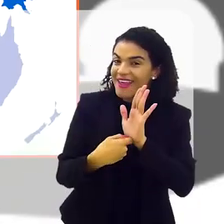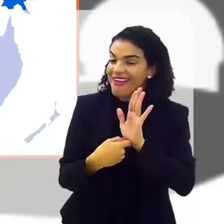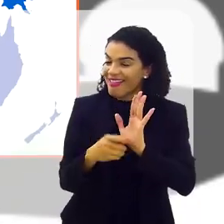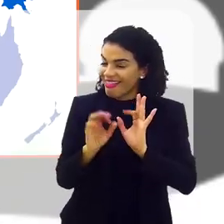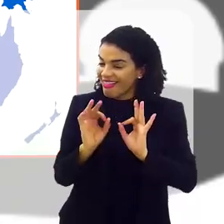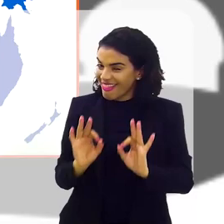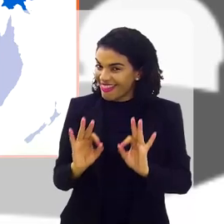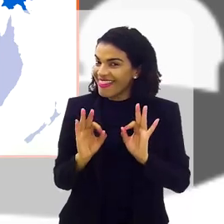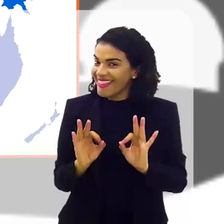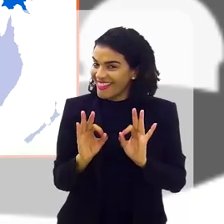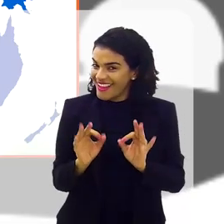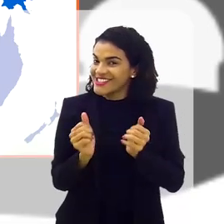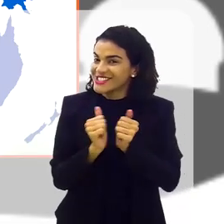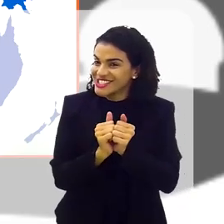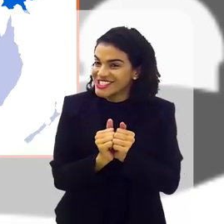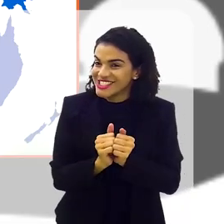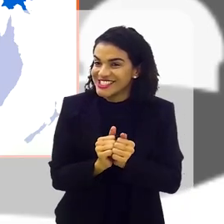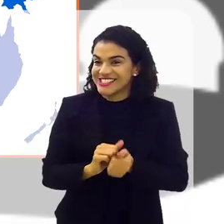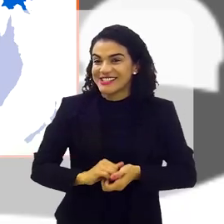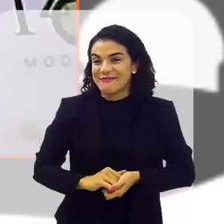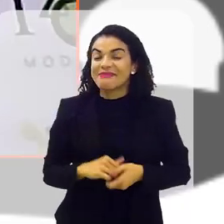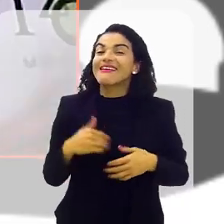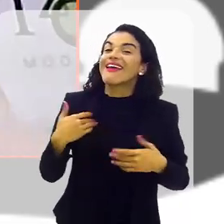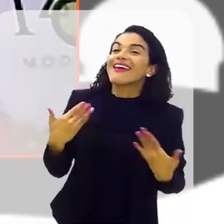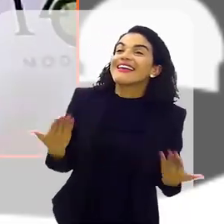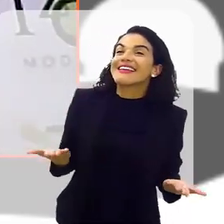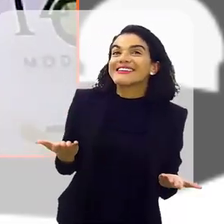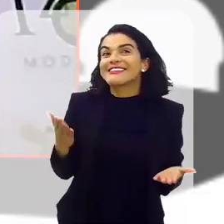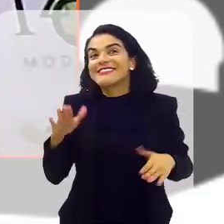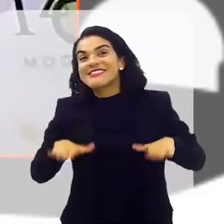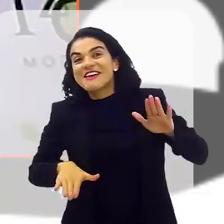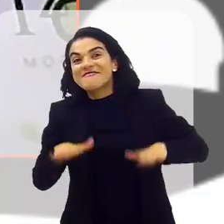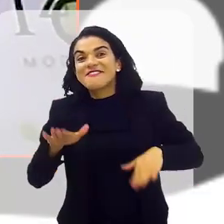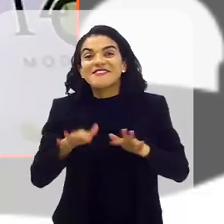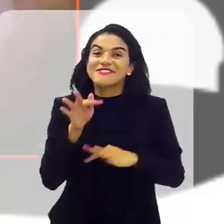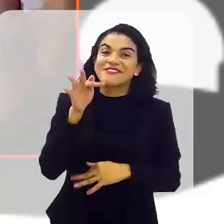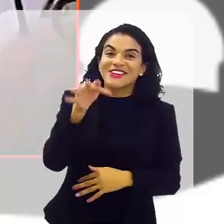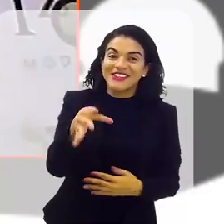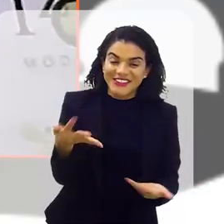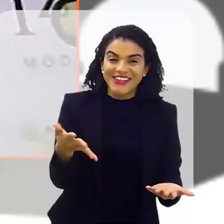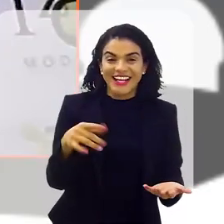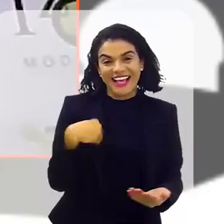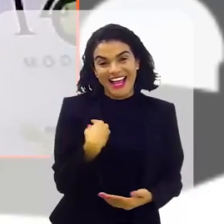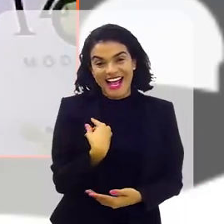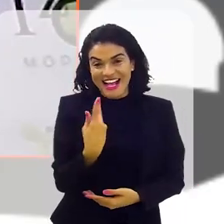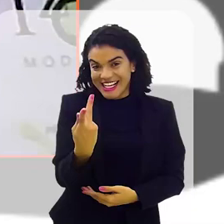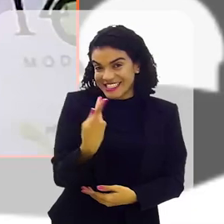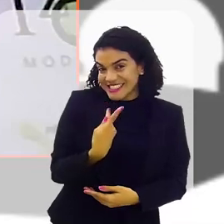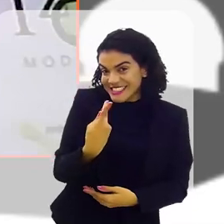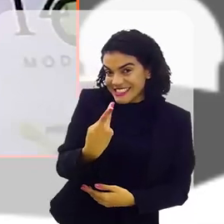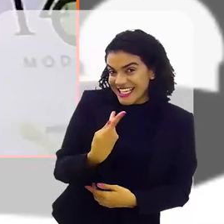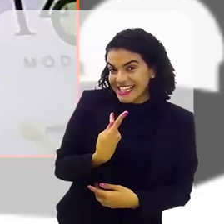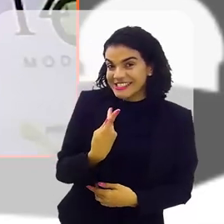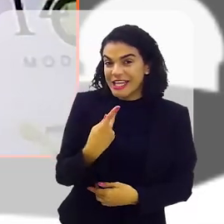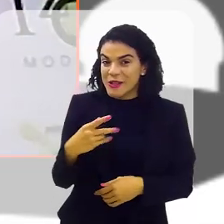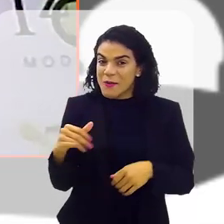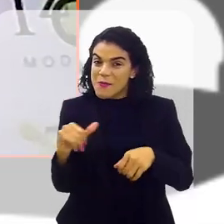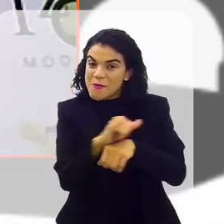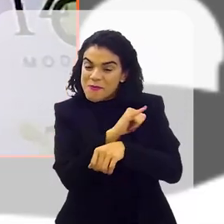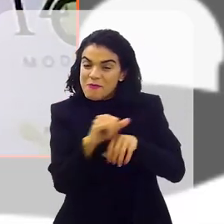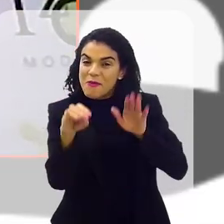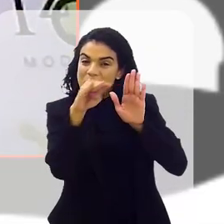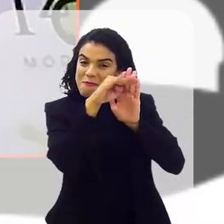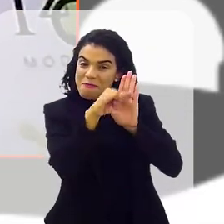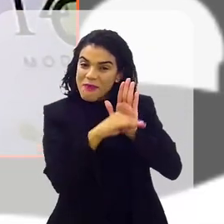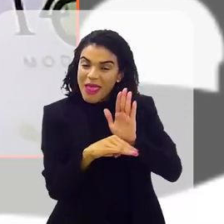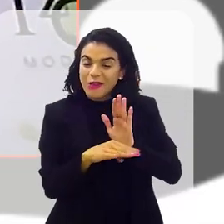prefácio para mim e quem sabe futuramente né a gente não tem um livro Método